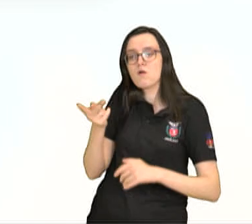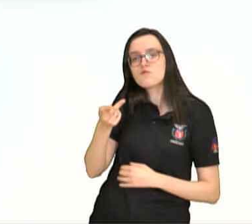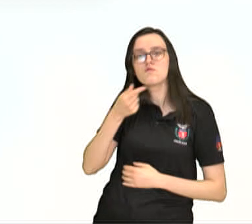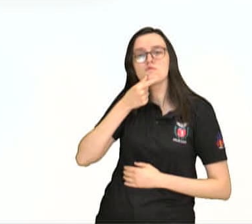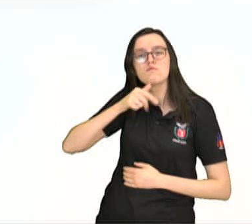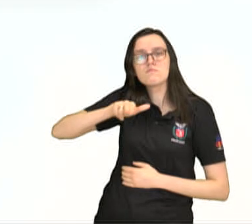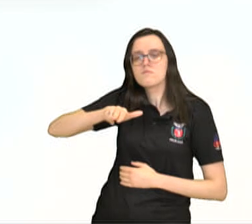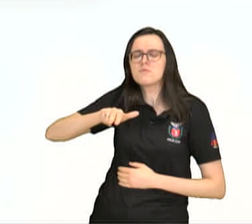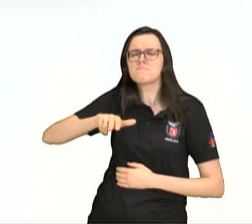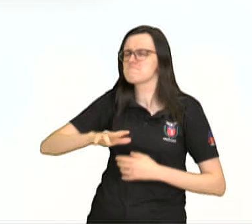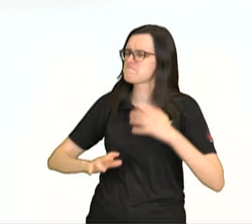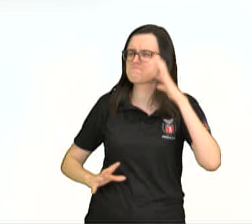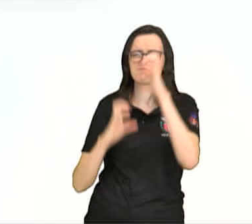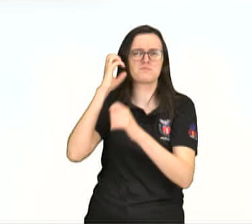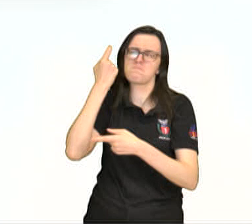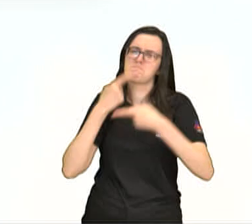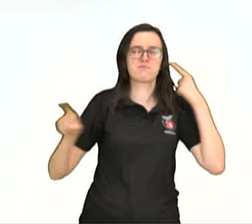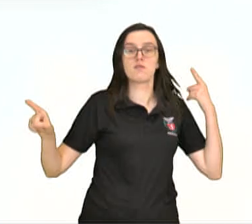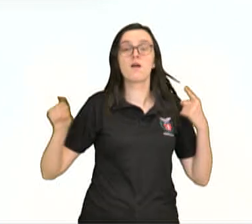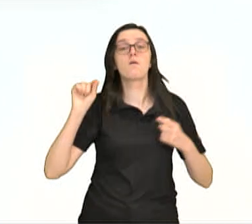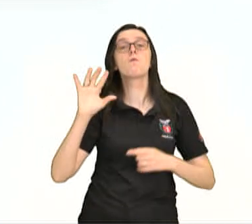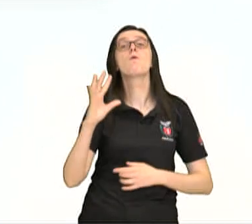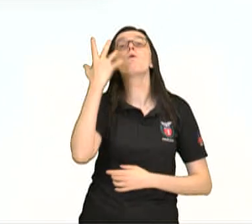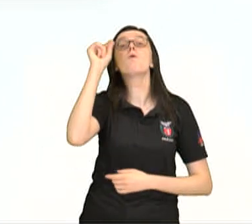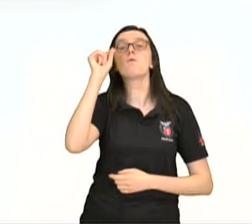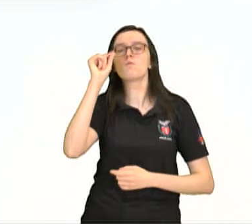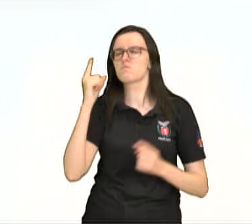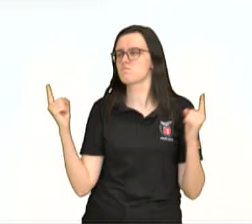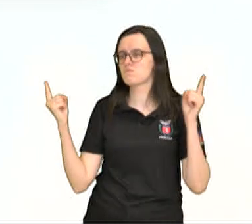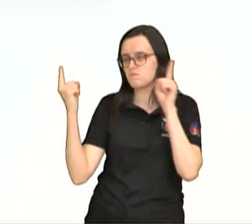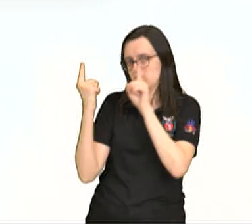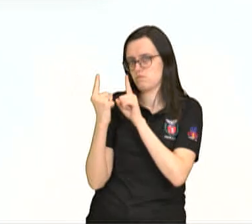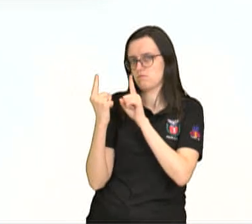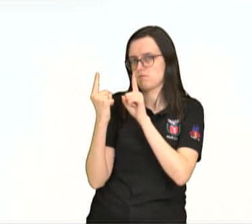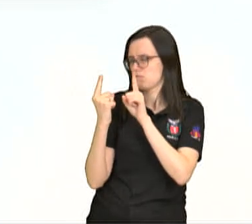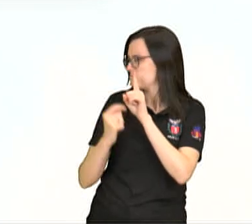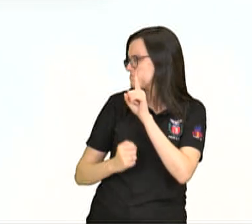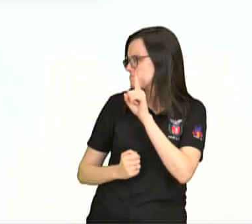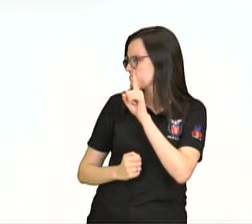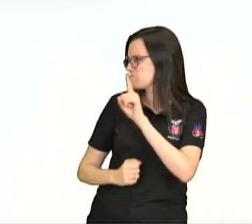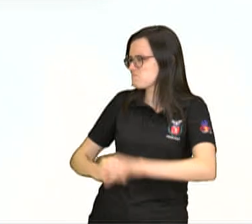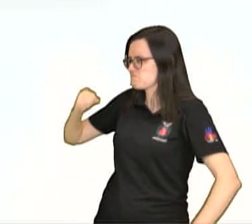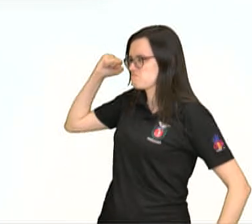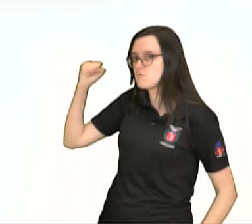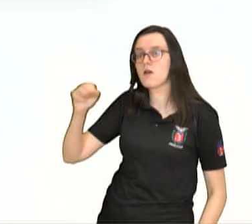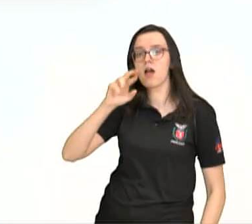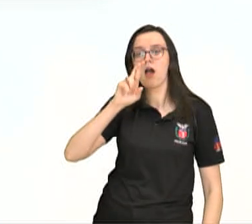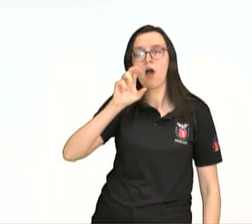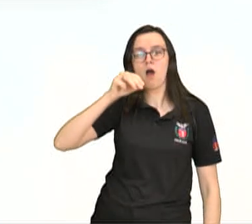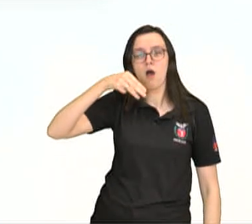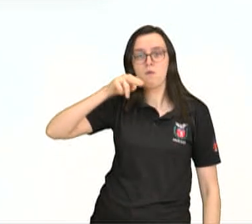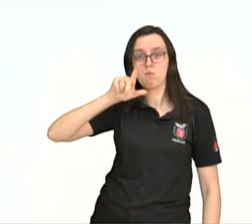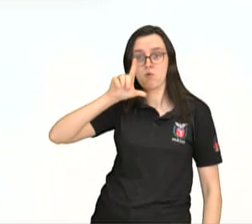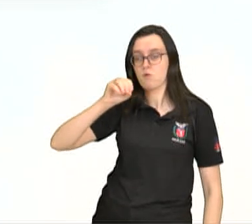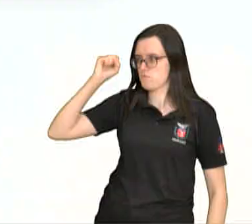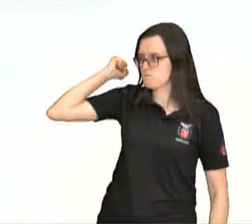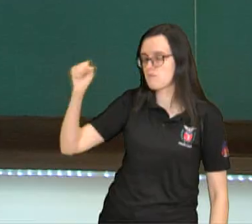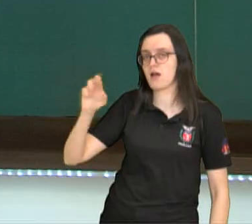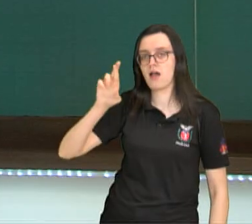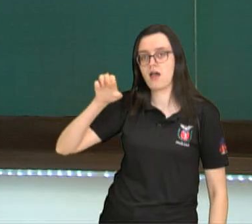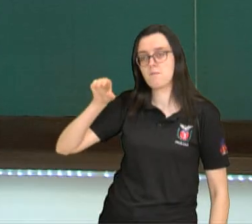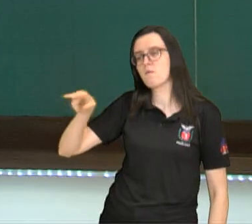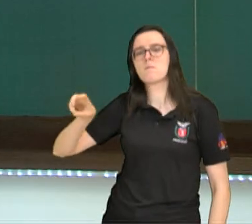ter um desentendimento e a partir daí o Rômulo vai acabar assassinando o Remo, se tornando então,